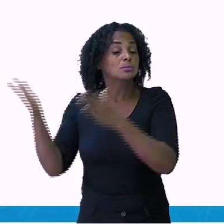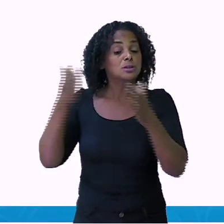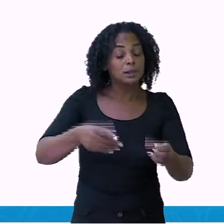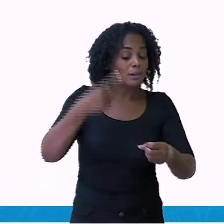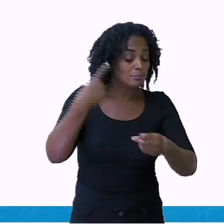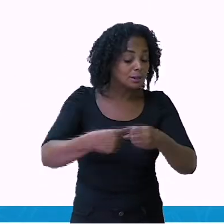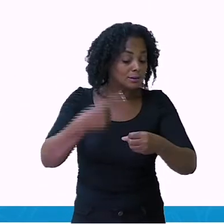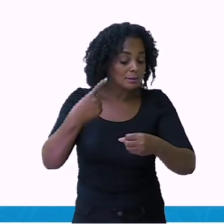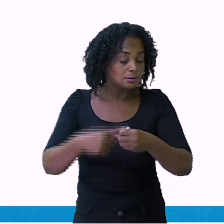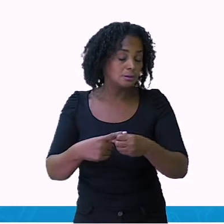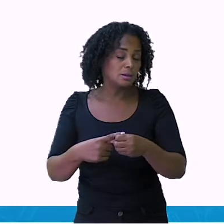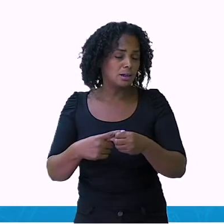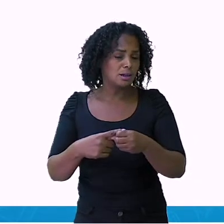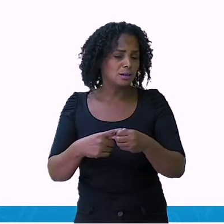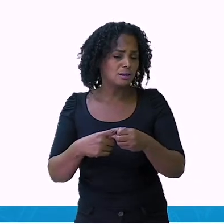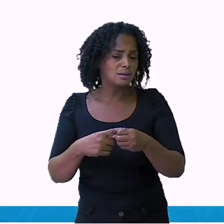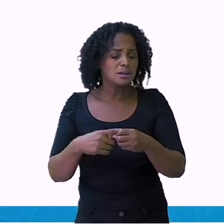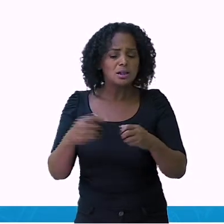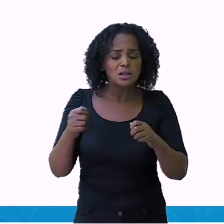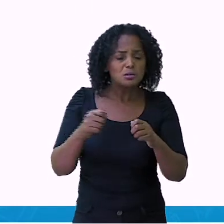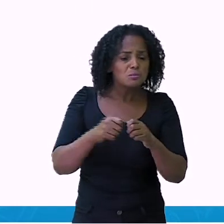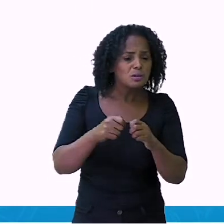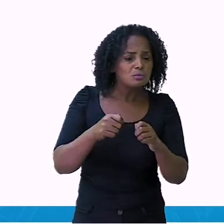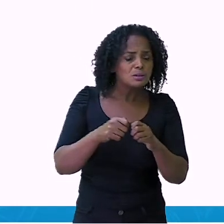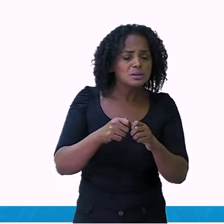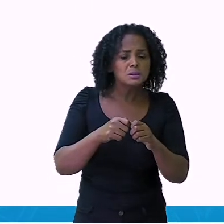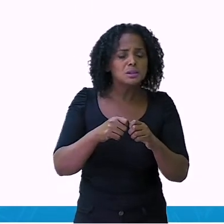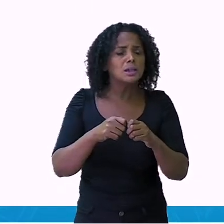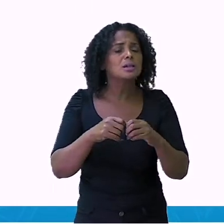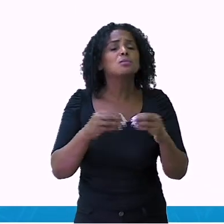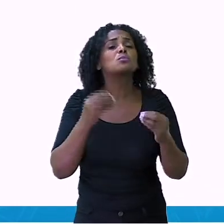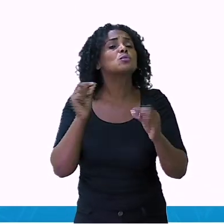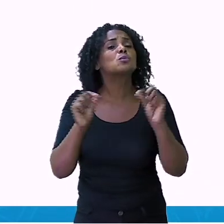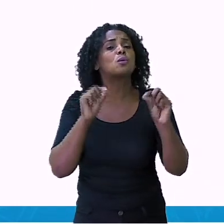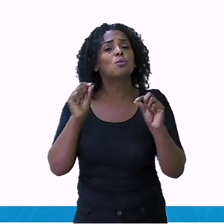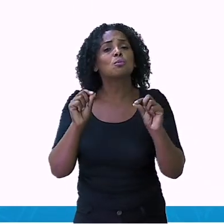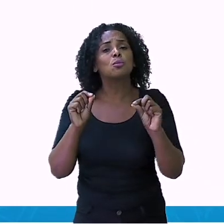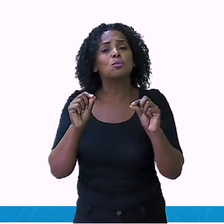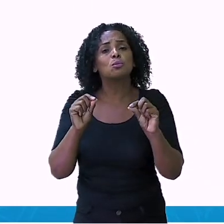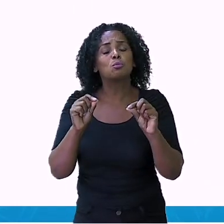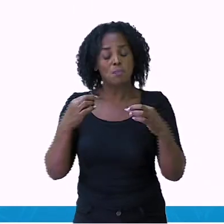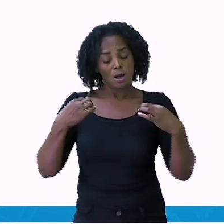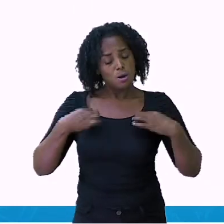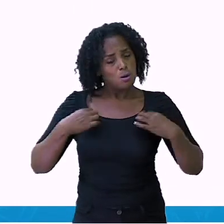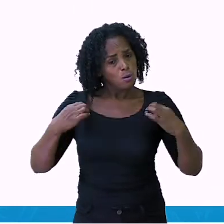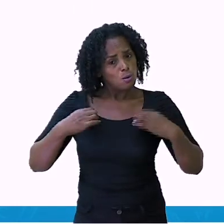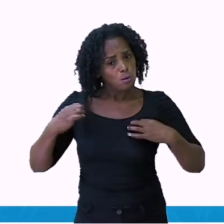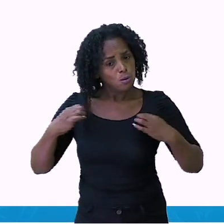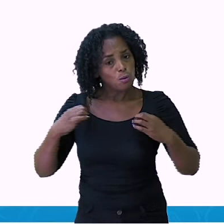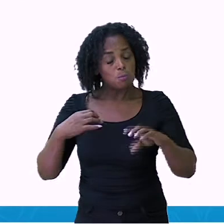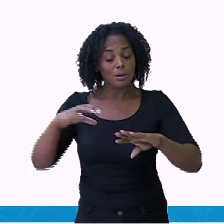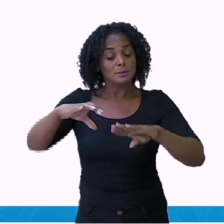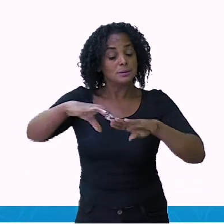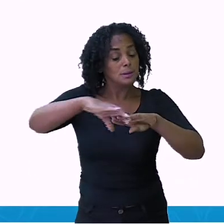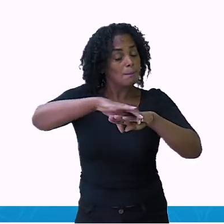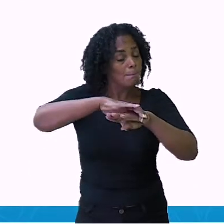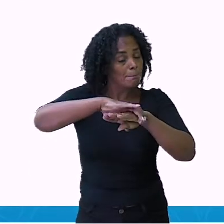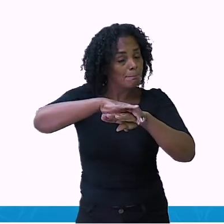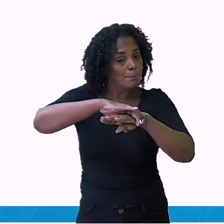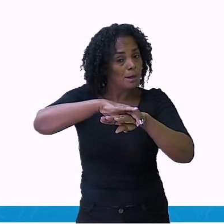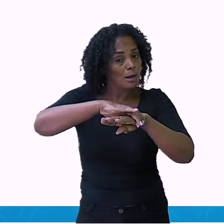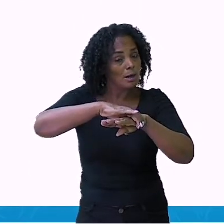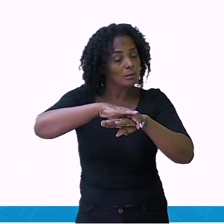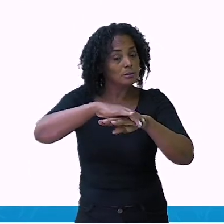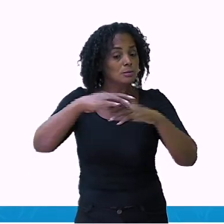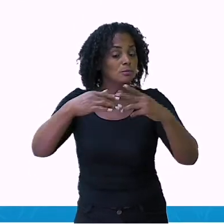e ali vai ser trabalhado para chegar no produto final. Ou seja, como olha só, roupas, sapatos, né, em